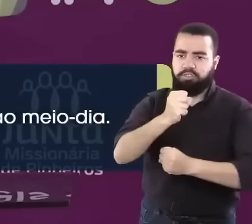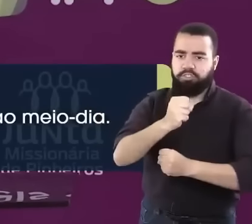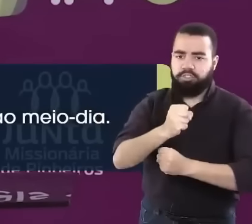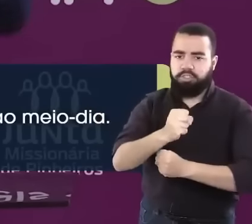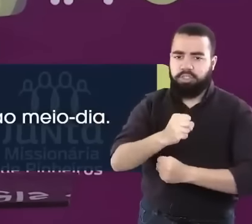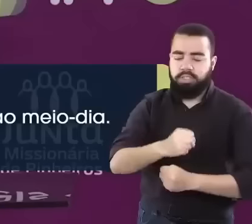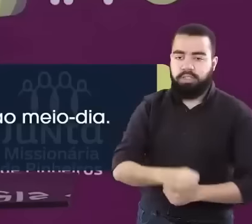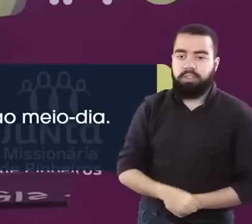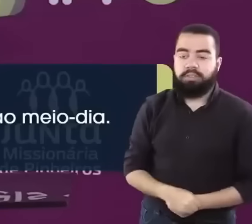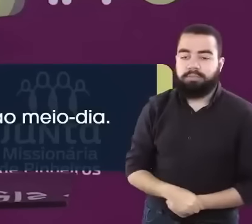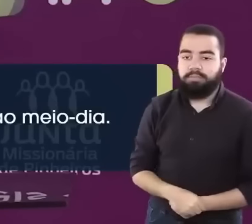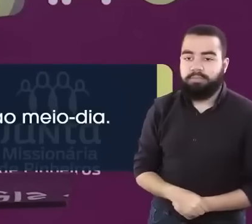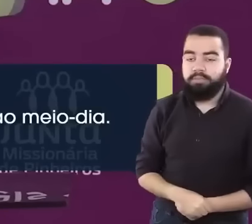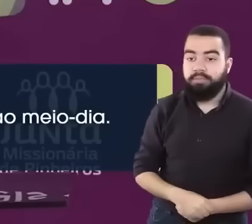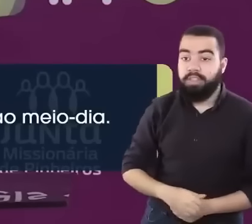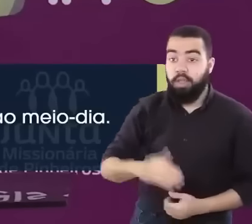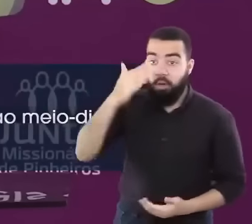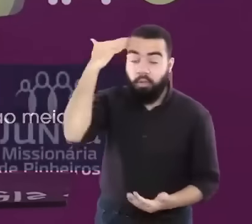agrada-te